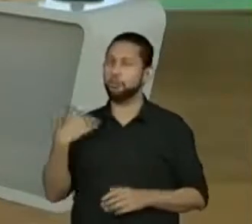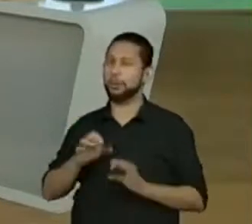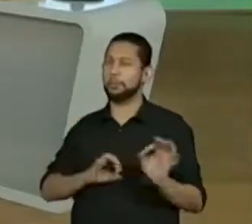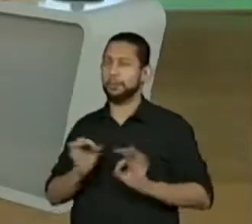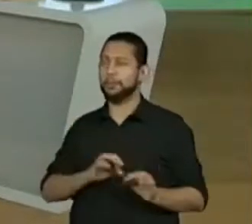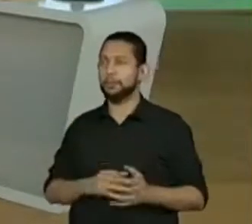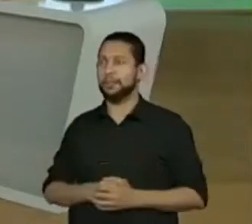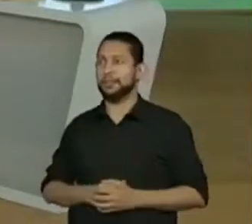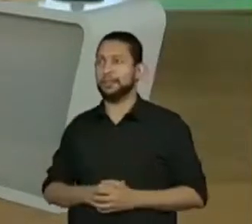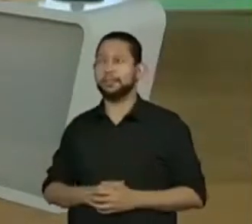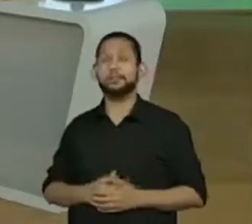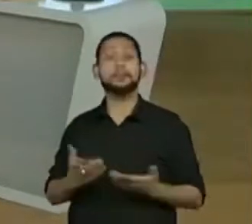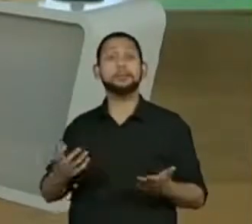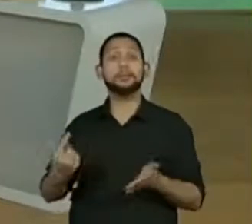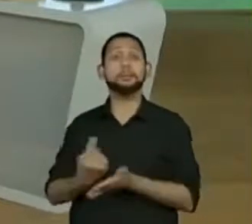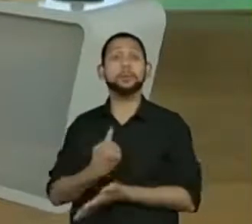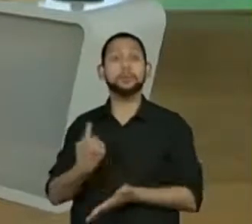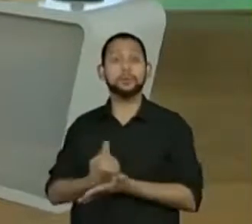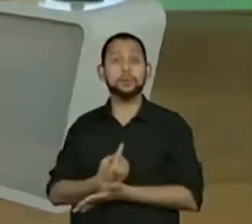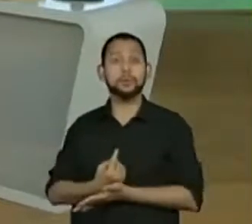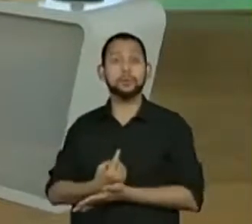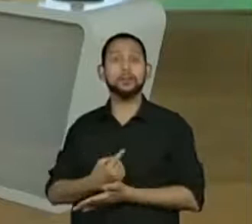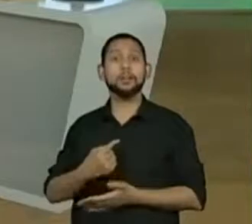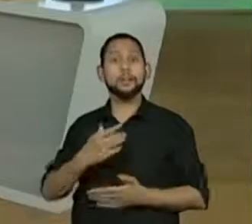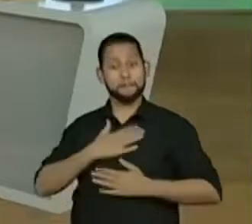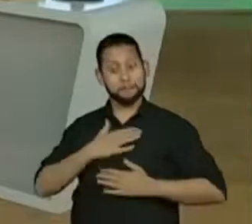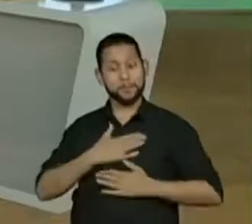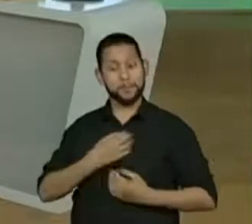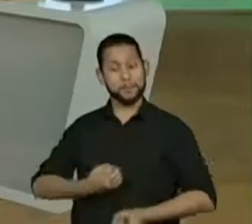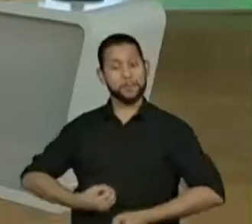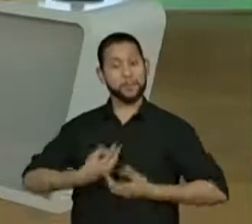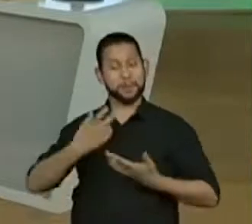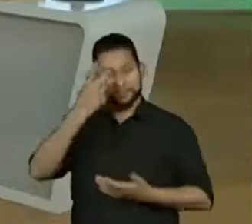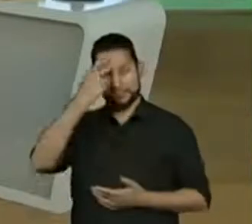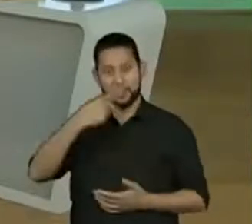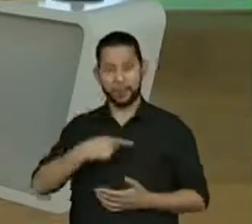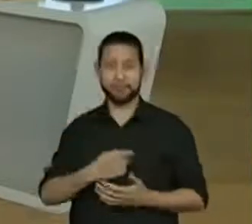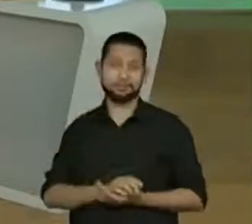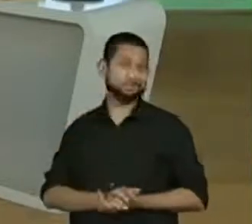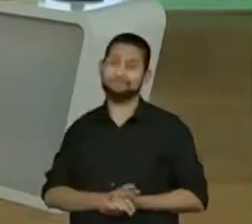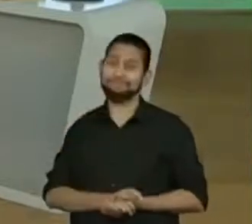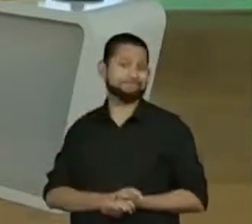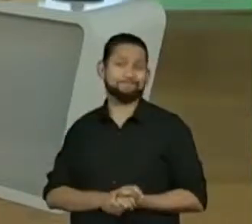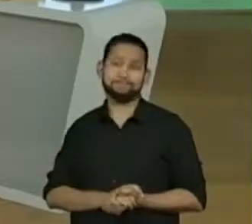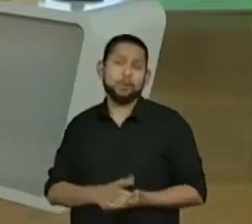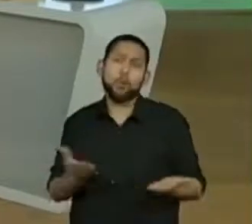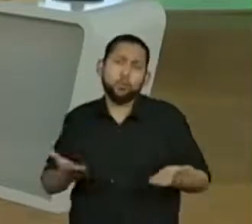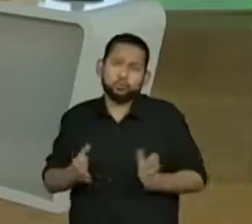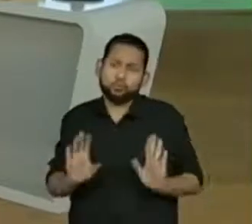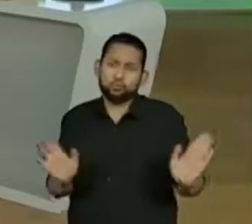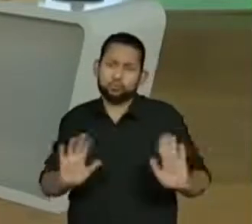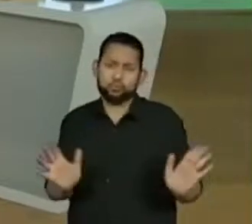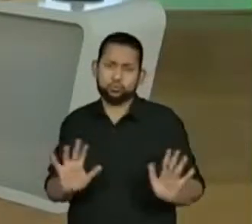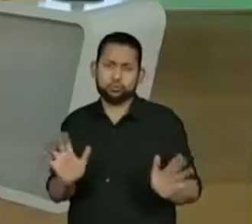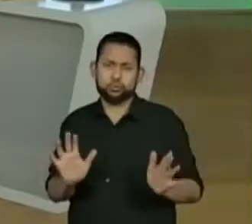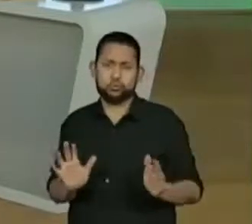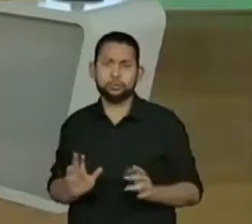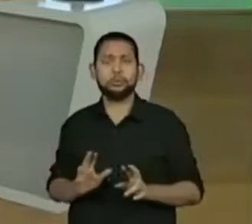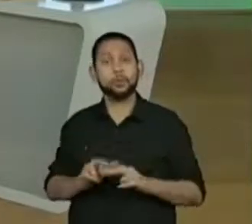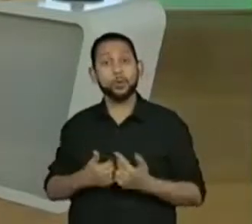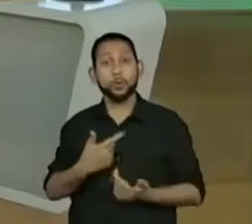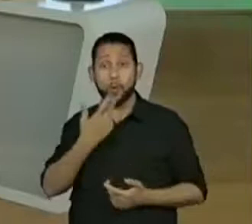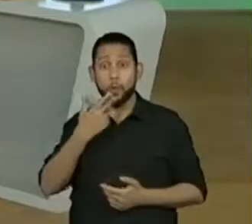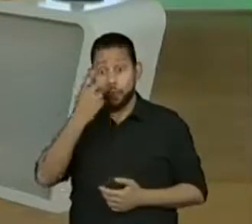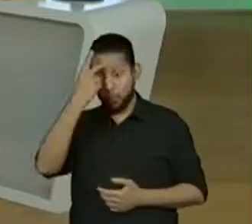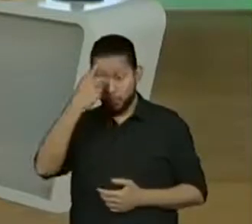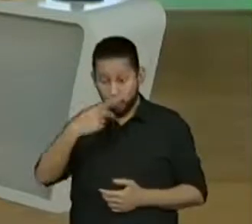mas é bem o povo aqui pro vai ter o seu poema a gente que legal não dessa vez não eu não fiz eu